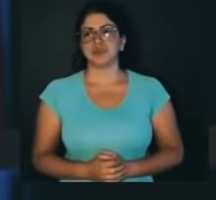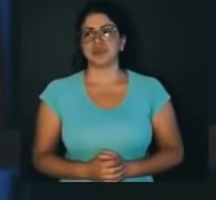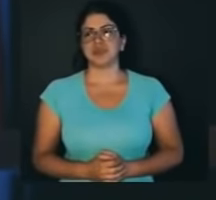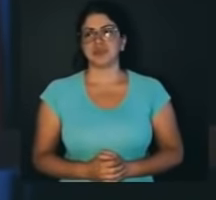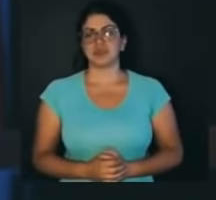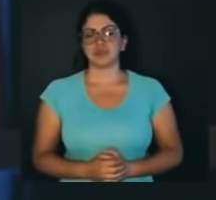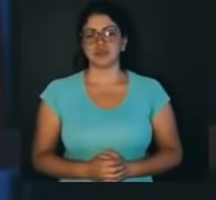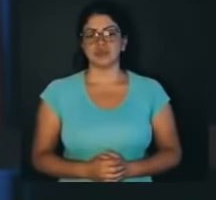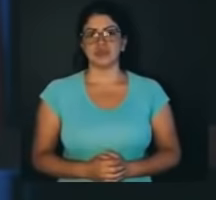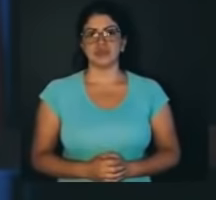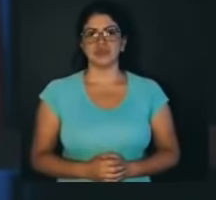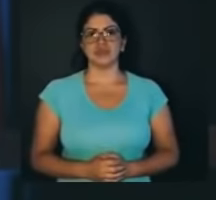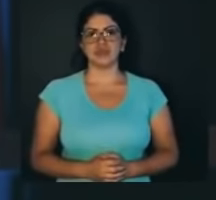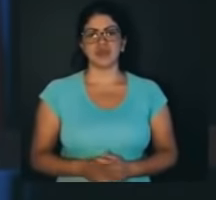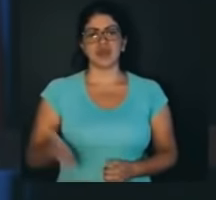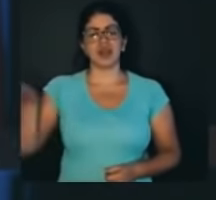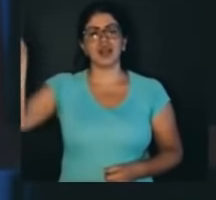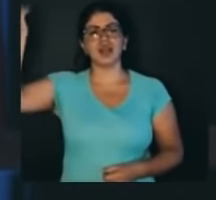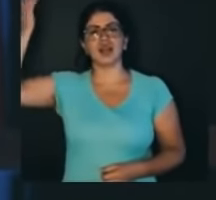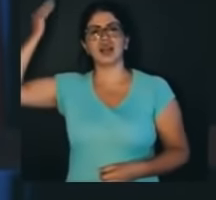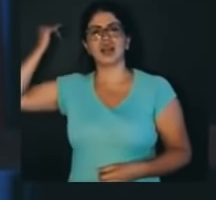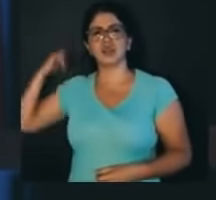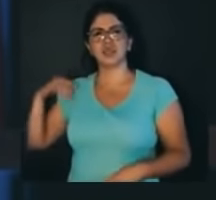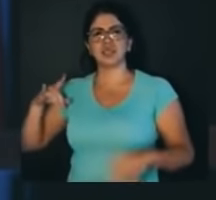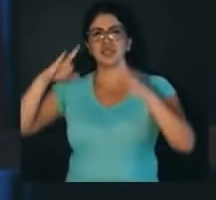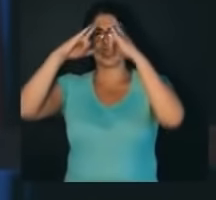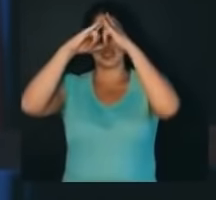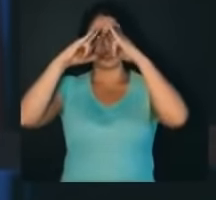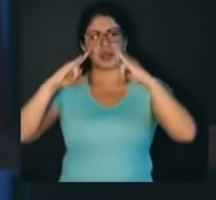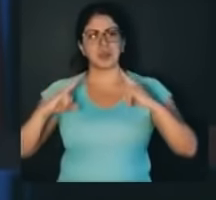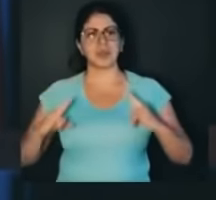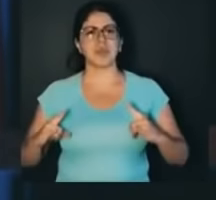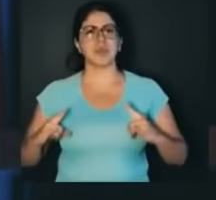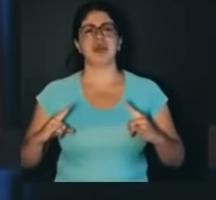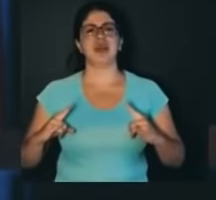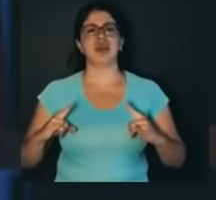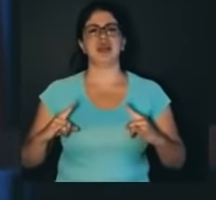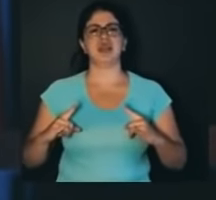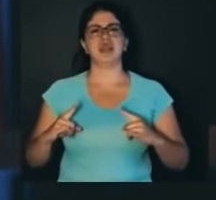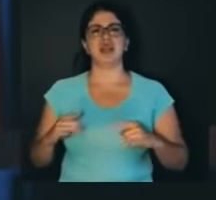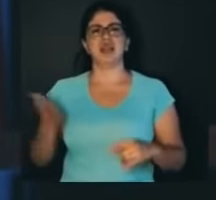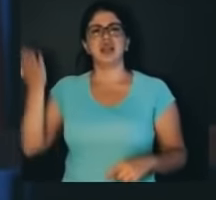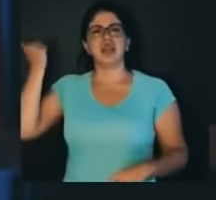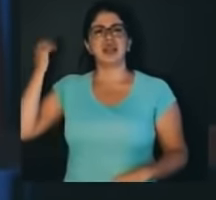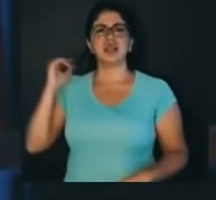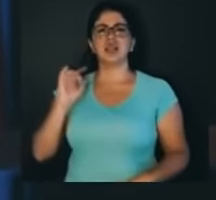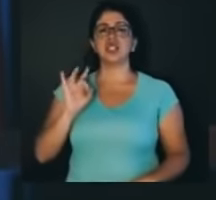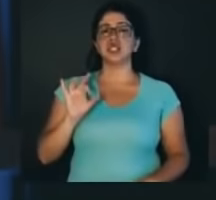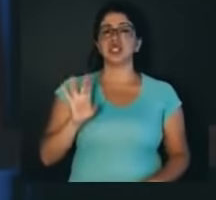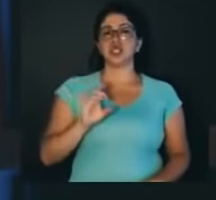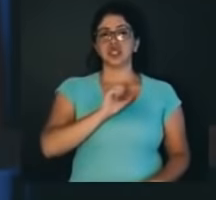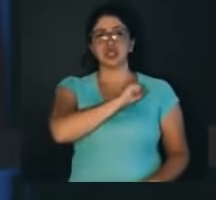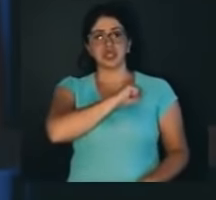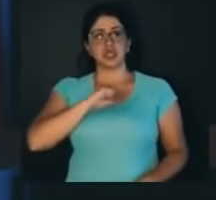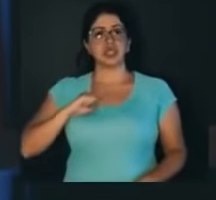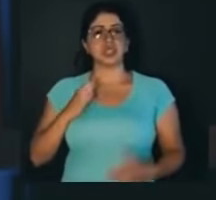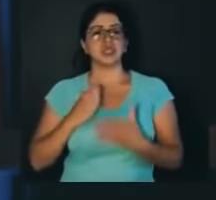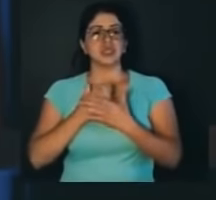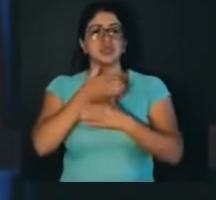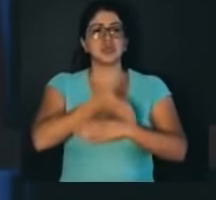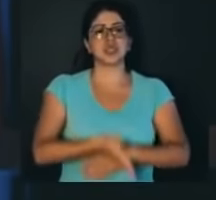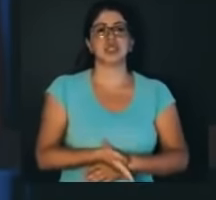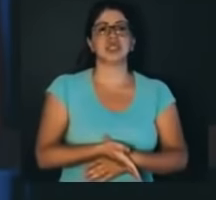então os levitas. E isso não em todas as épocas do ano. Então os discípulos estão lá com Jesus